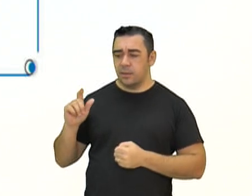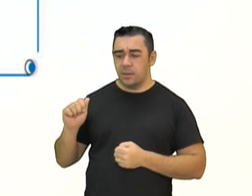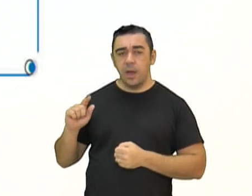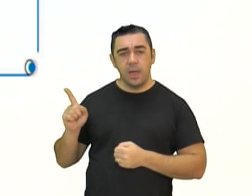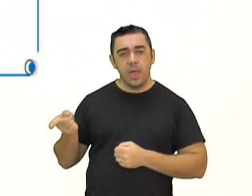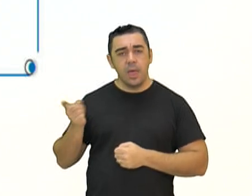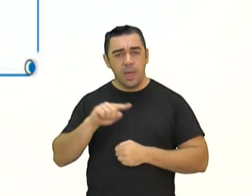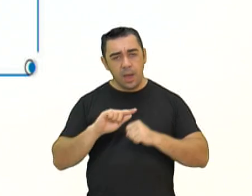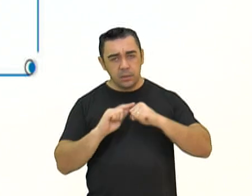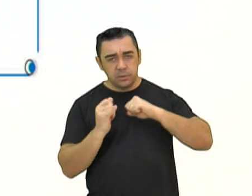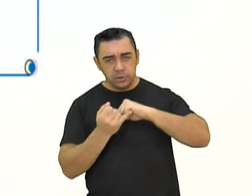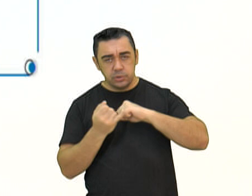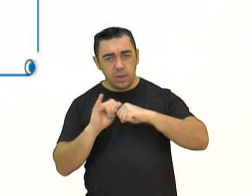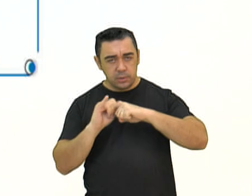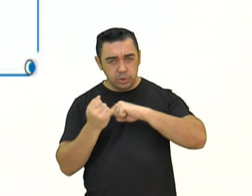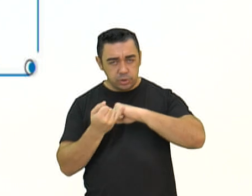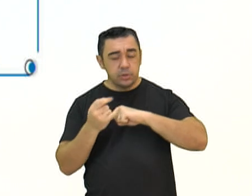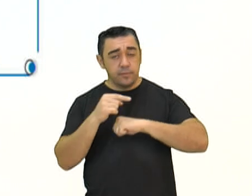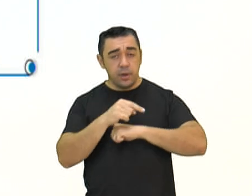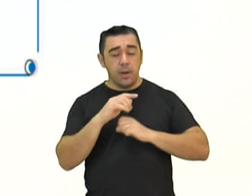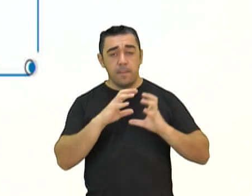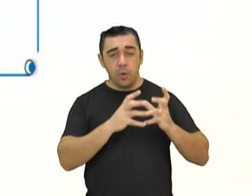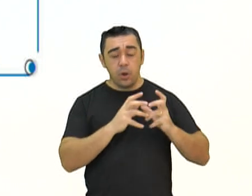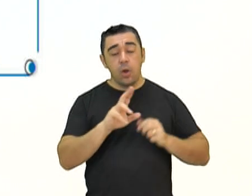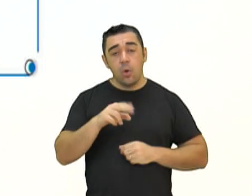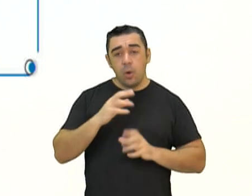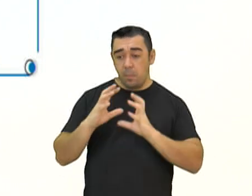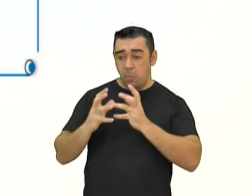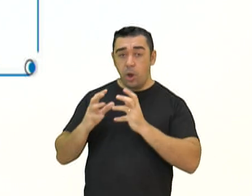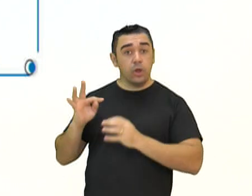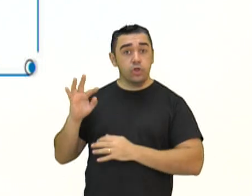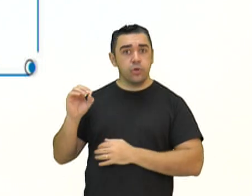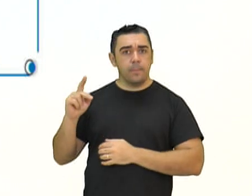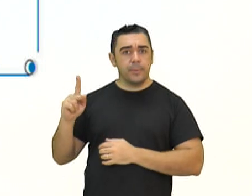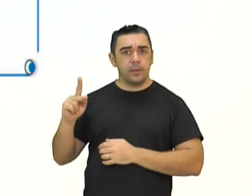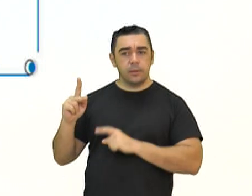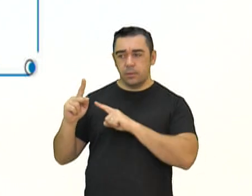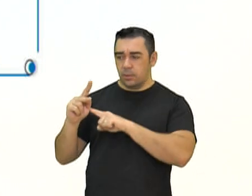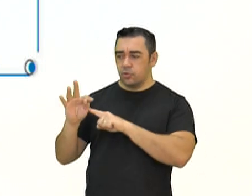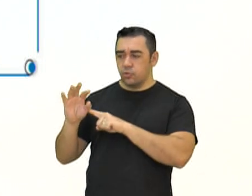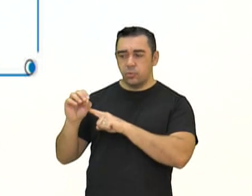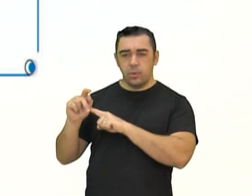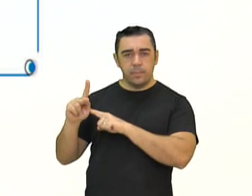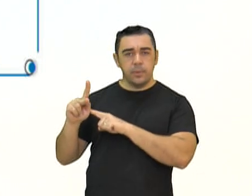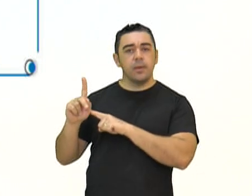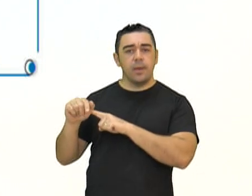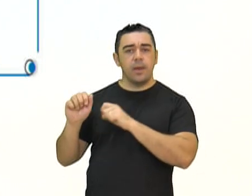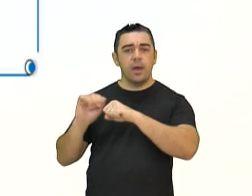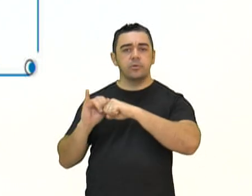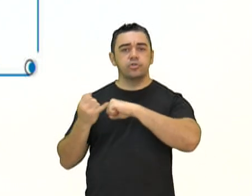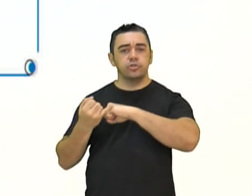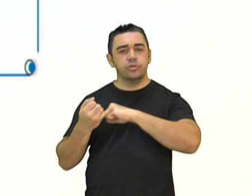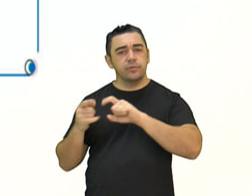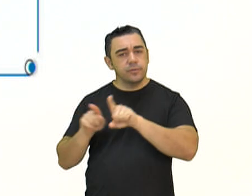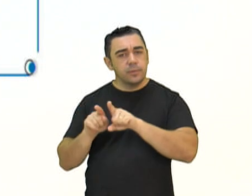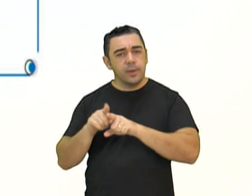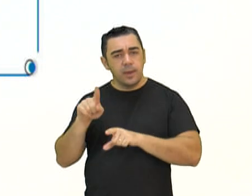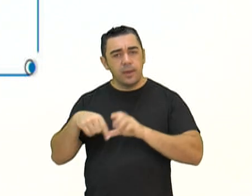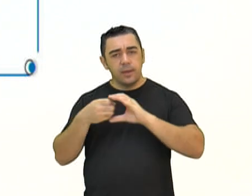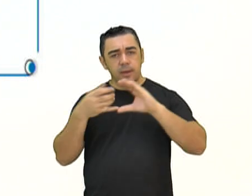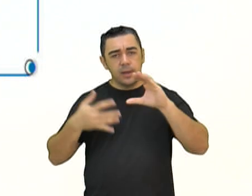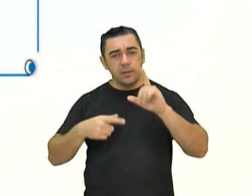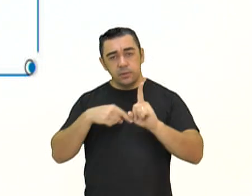à bola, é uma característica dela, ou eu posso dizer a bola é top, né? Então top vai ser esse adjetivo aí, é um atributo, uma